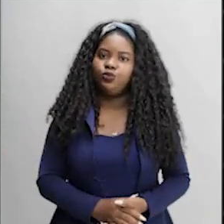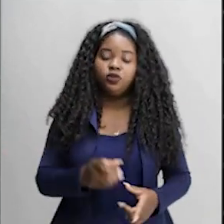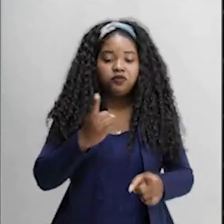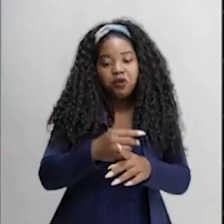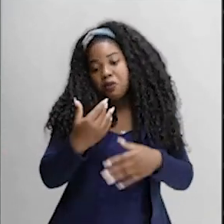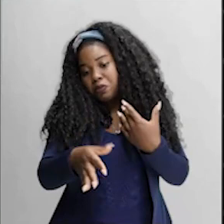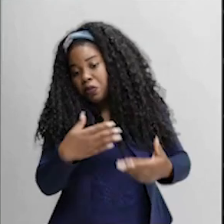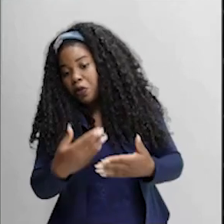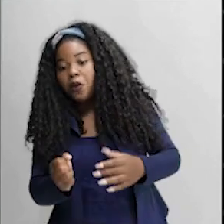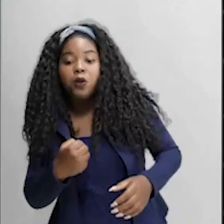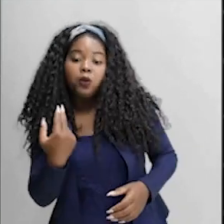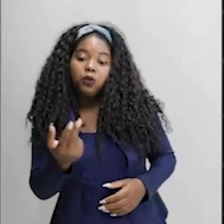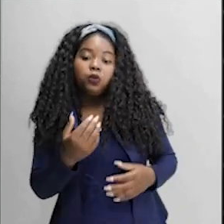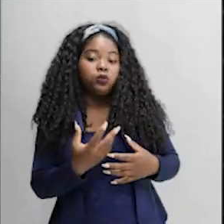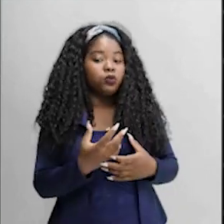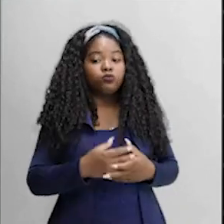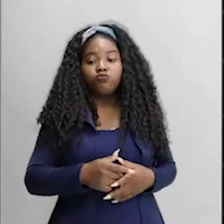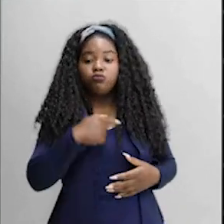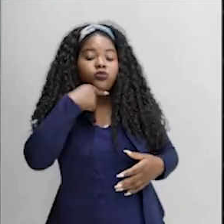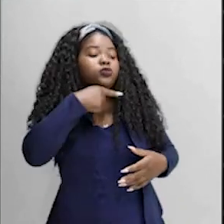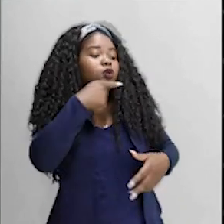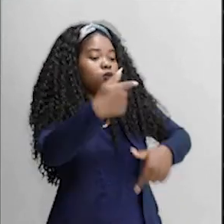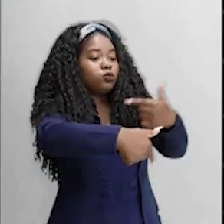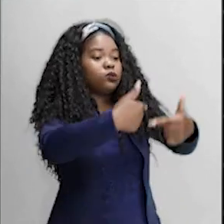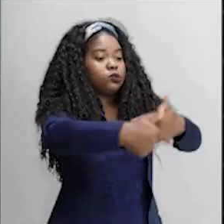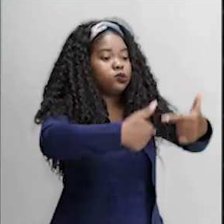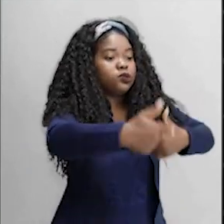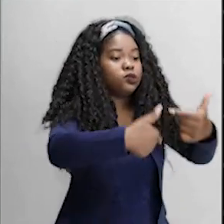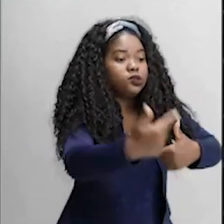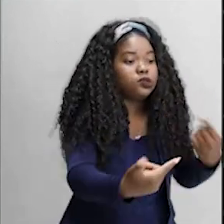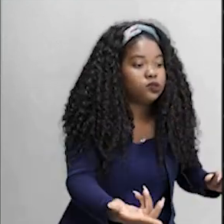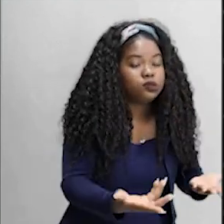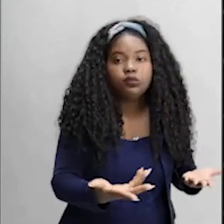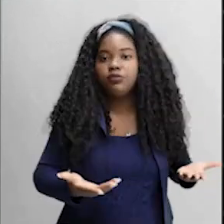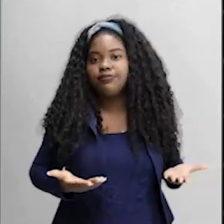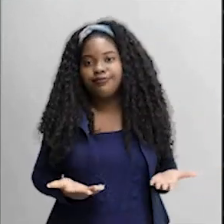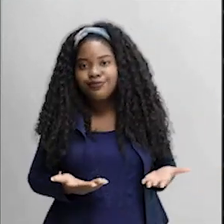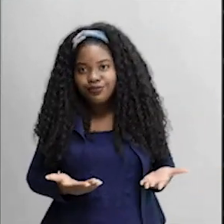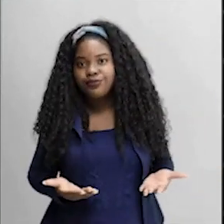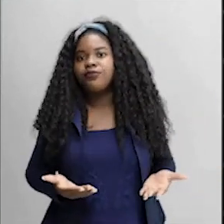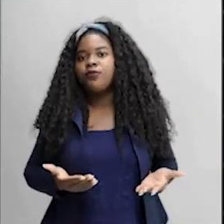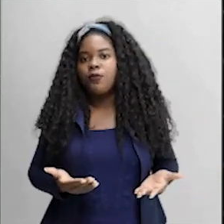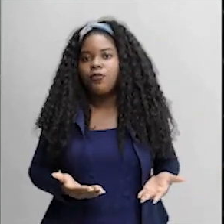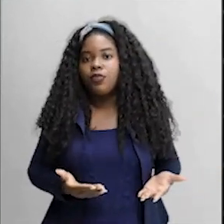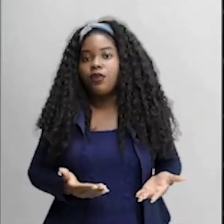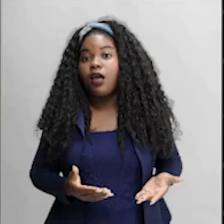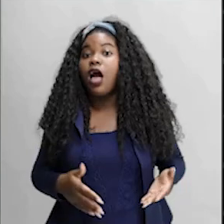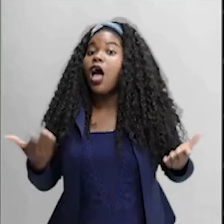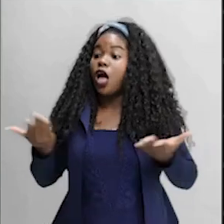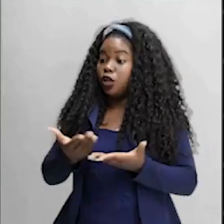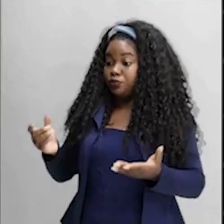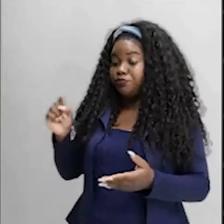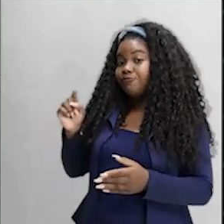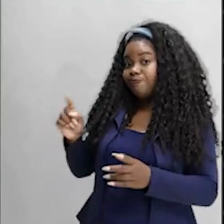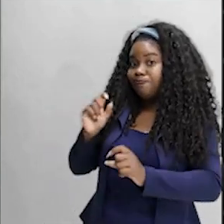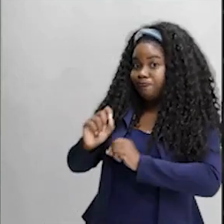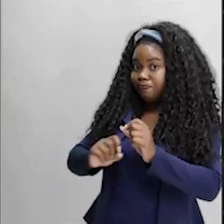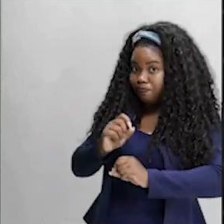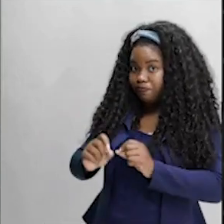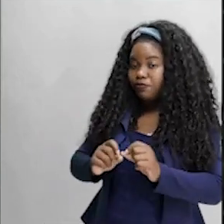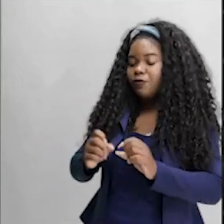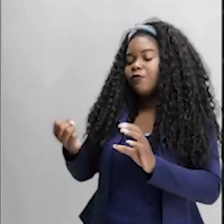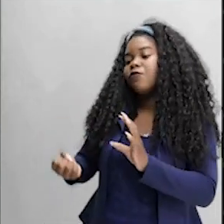forma, ou eu não vou conseguir lutar com ela por muito tempo, aquela ali não, aquela ali